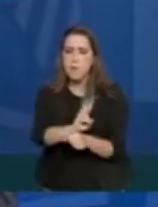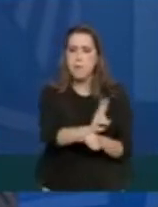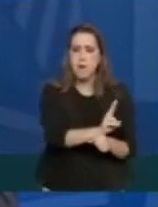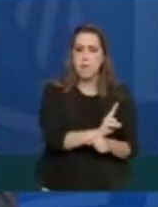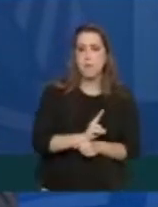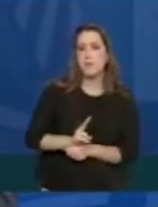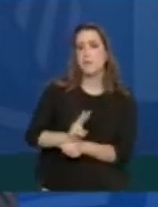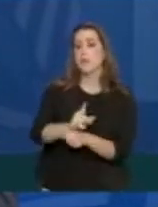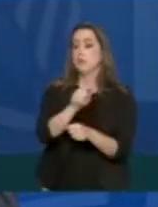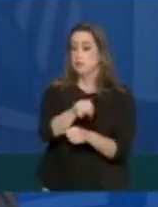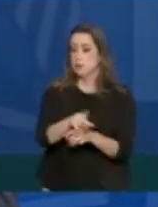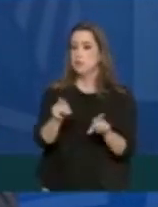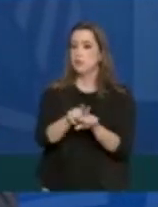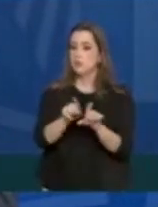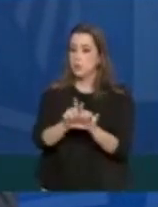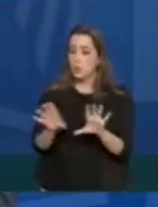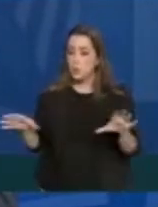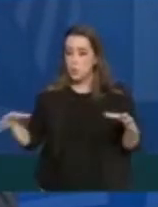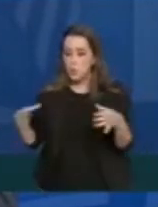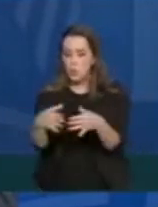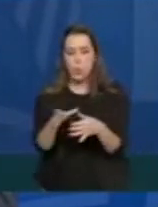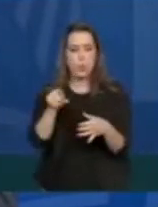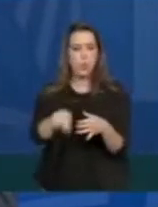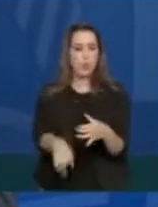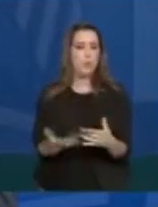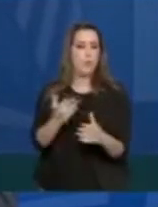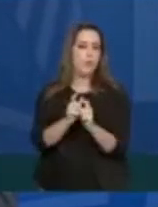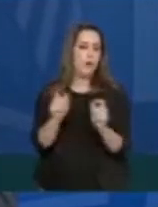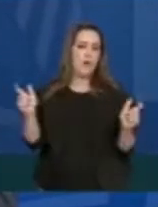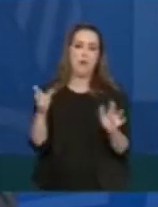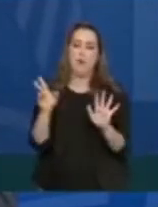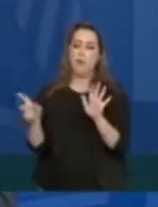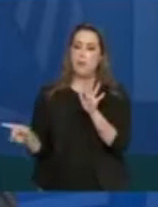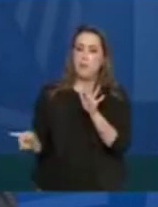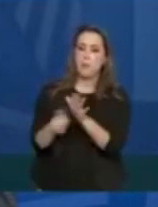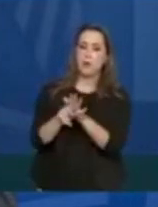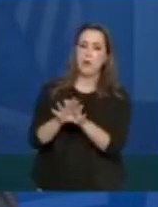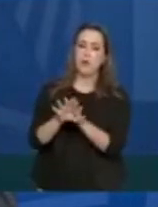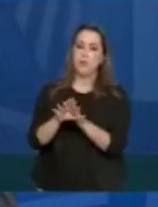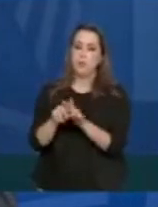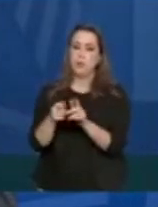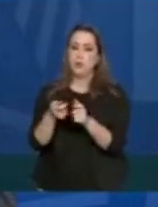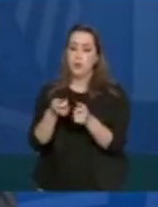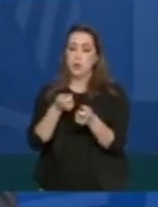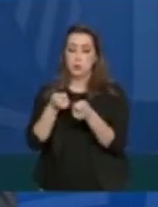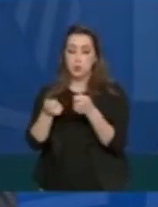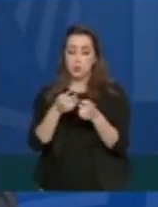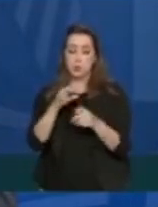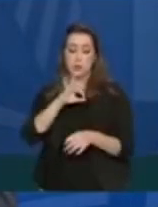dos crimes é das polícias e das forças de segurança dos estados.